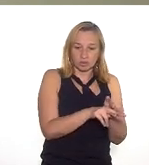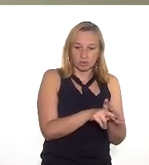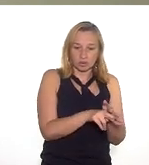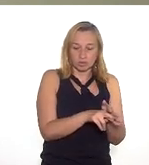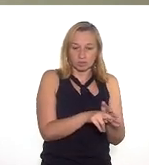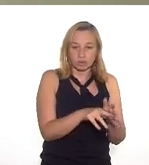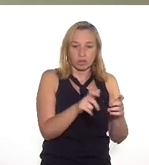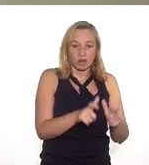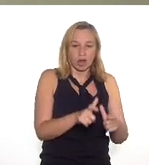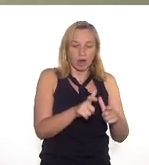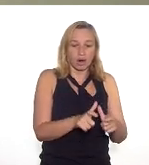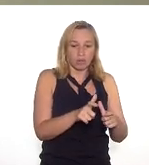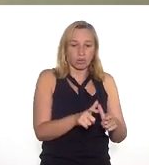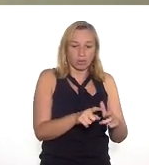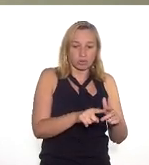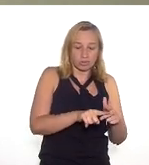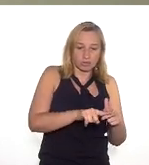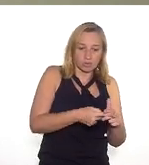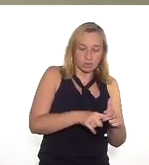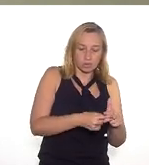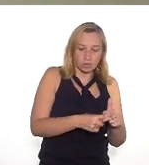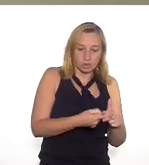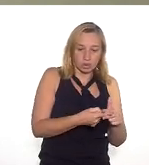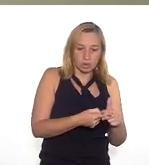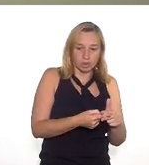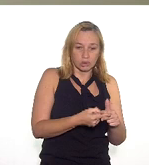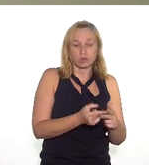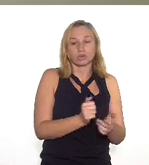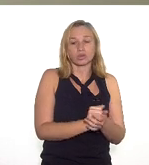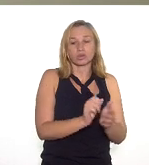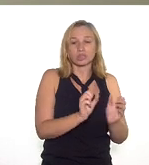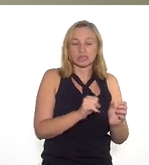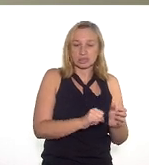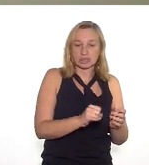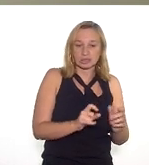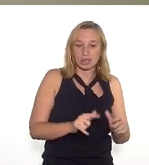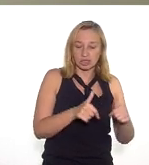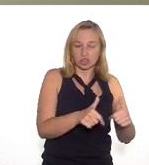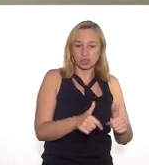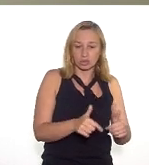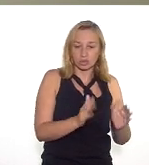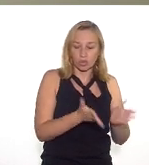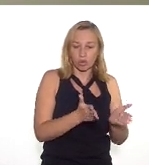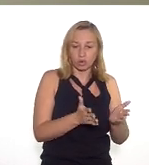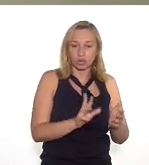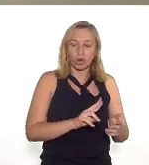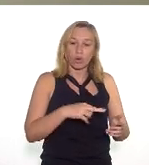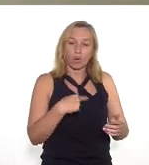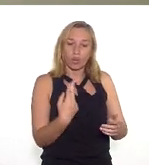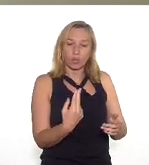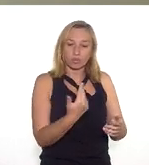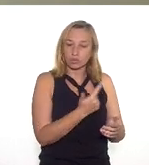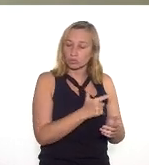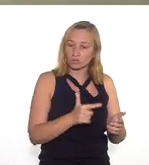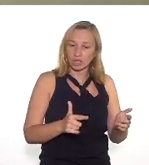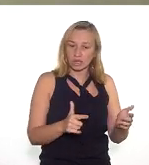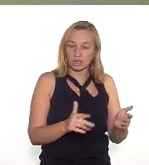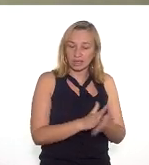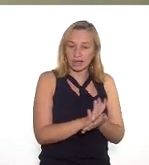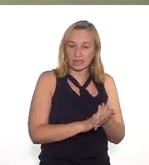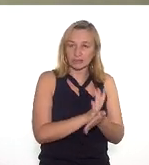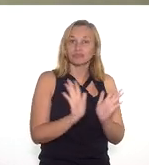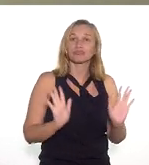quando é que ela foi reformada, se isso está funcionando hoje, ou existe, ou não existe mais nenhum